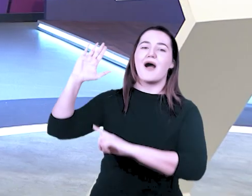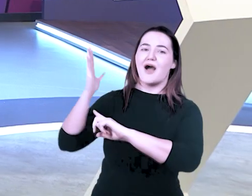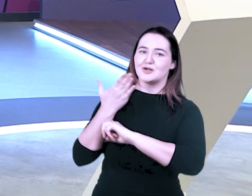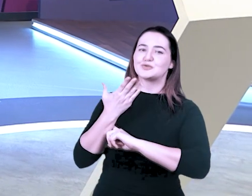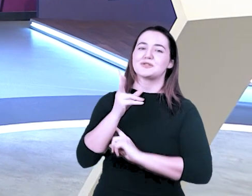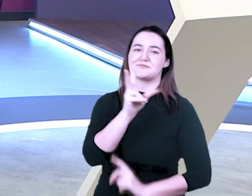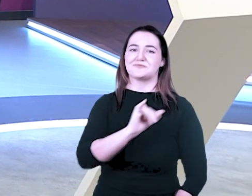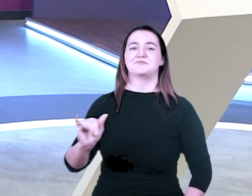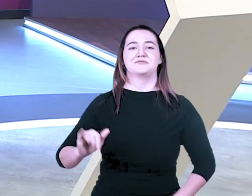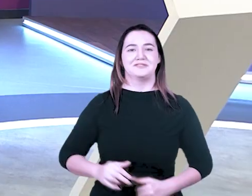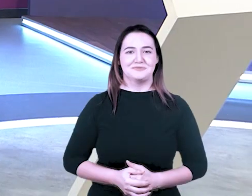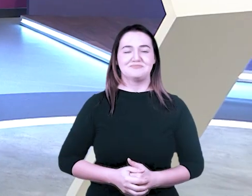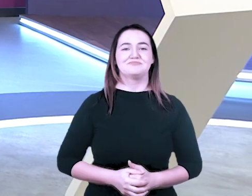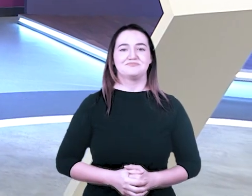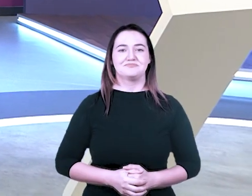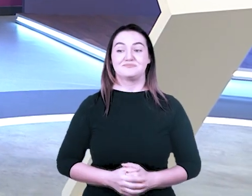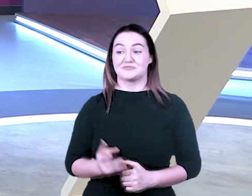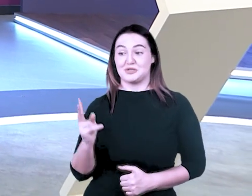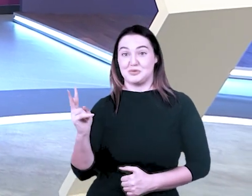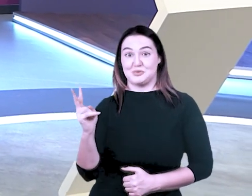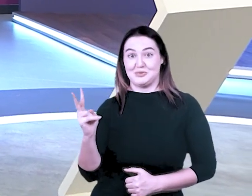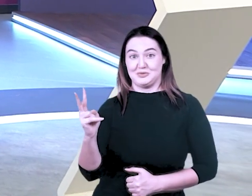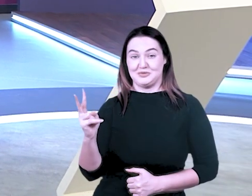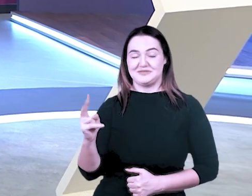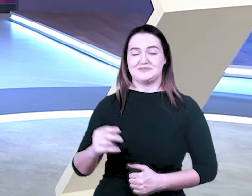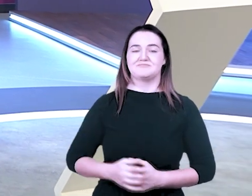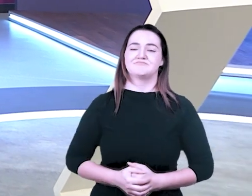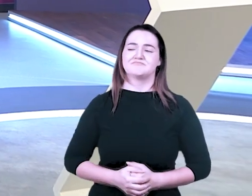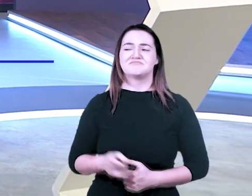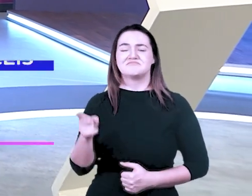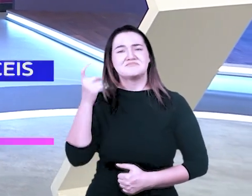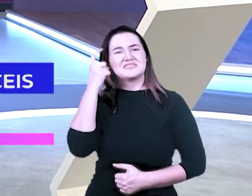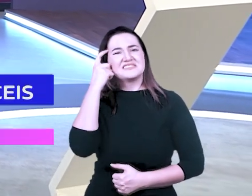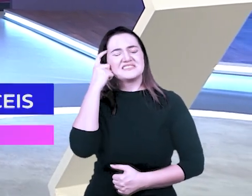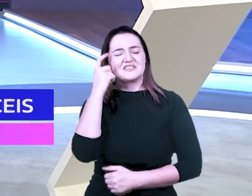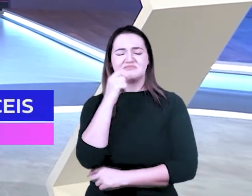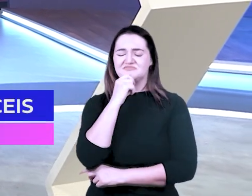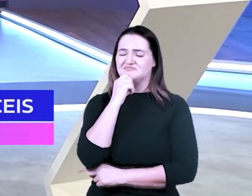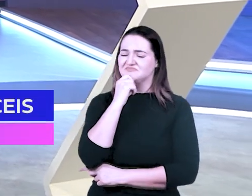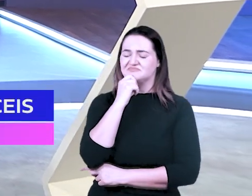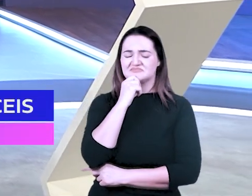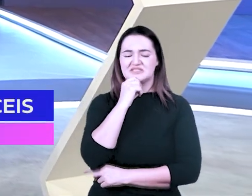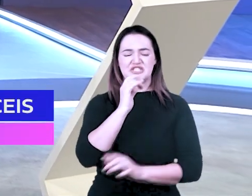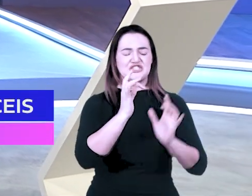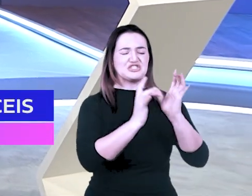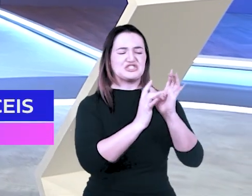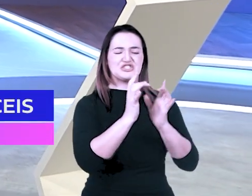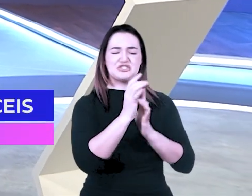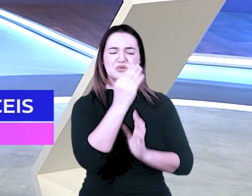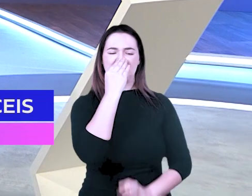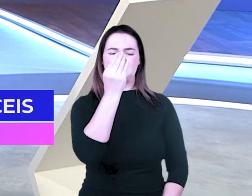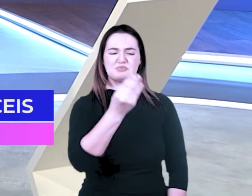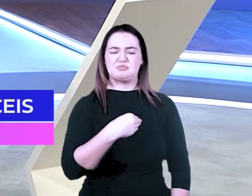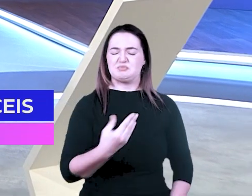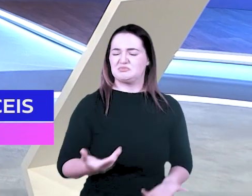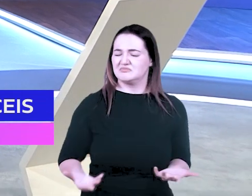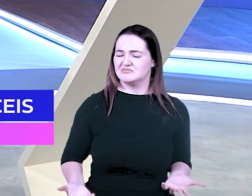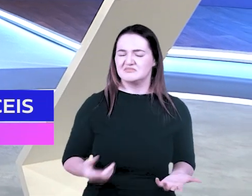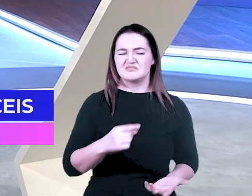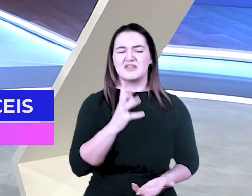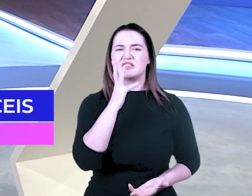próxima. Maria e Marta pensaram que Jesus havia se